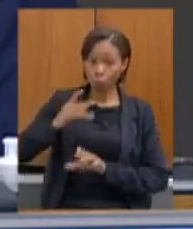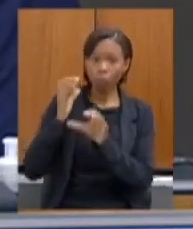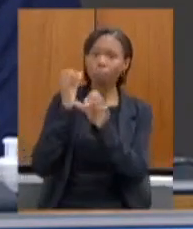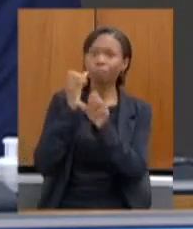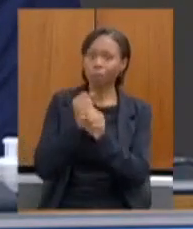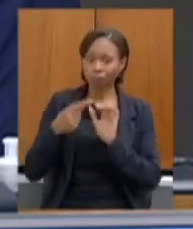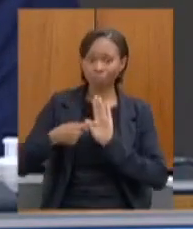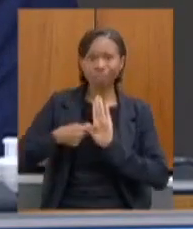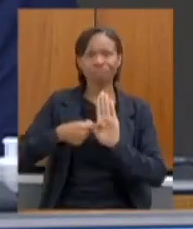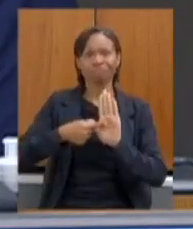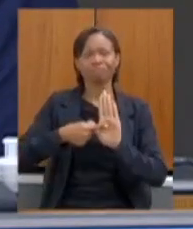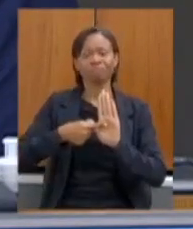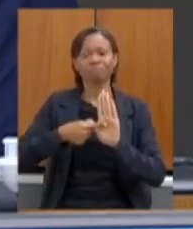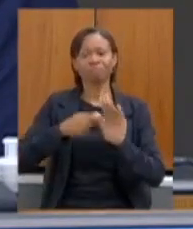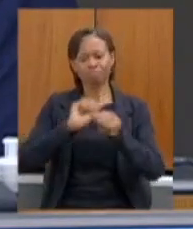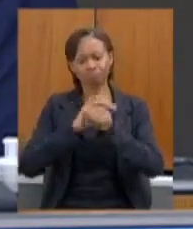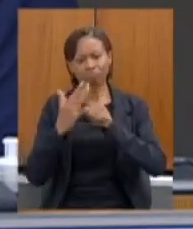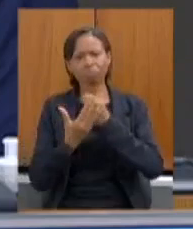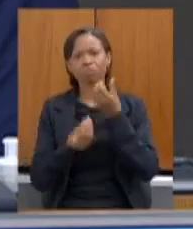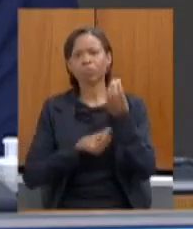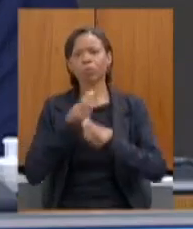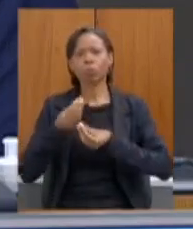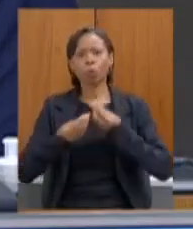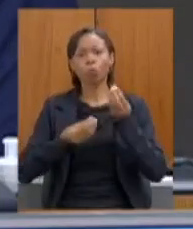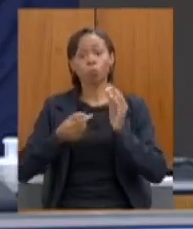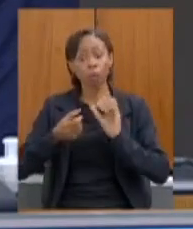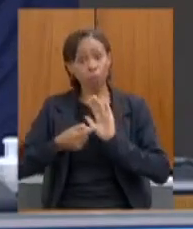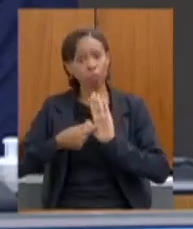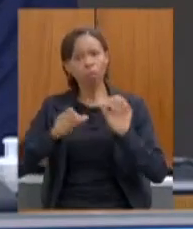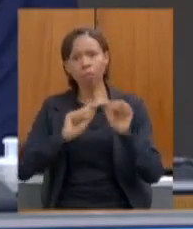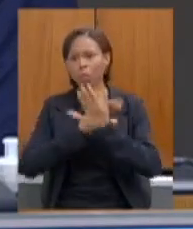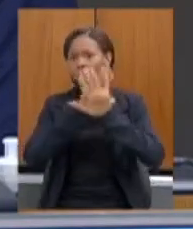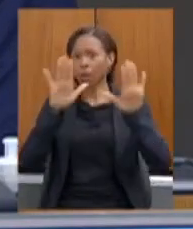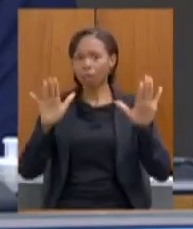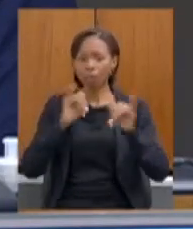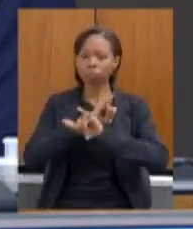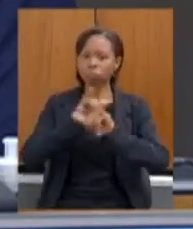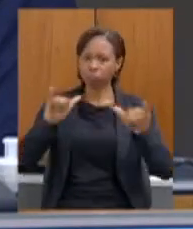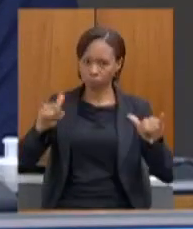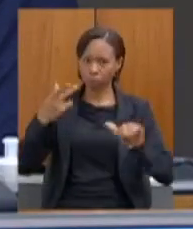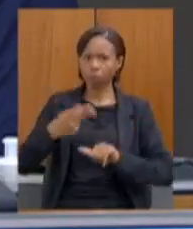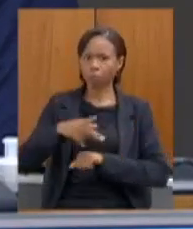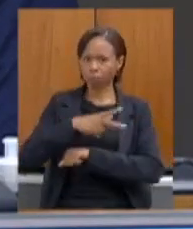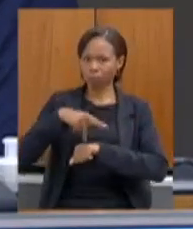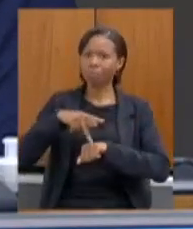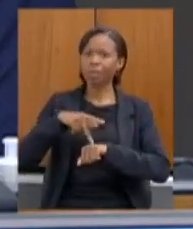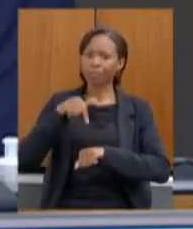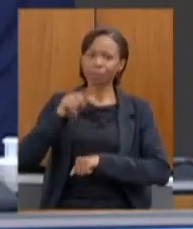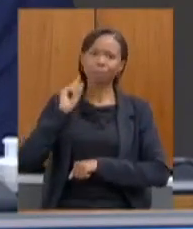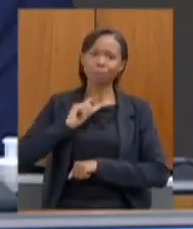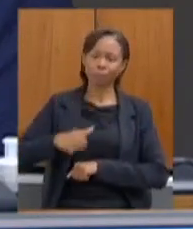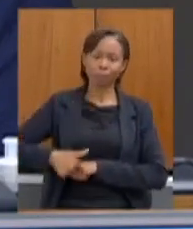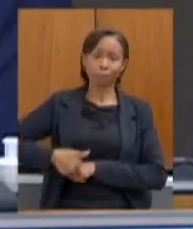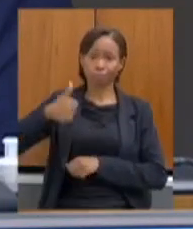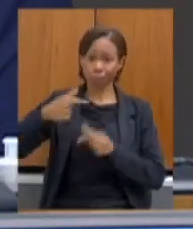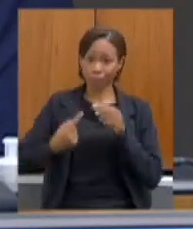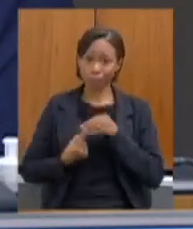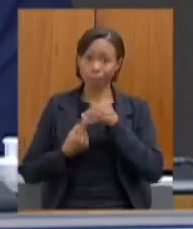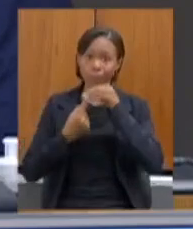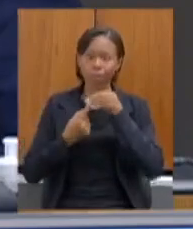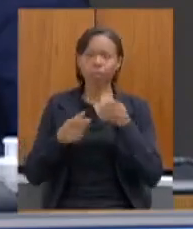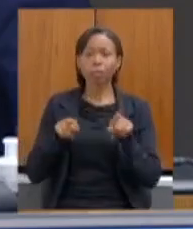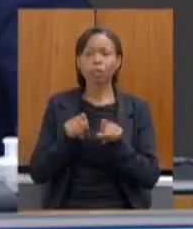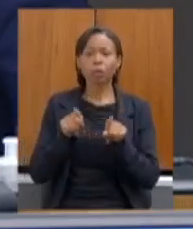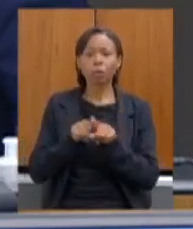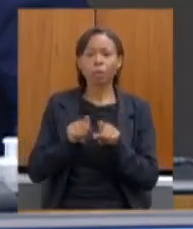como o Estado mais transparente no que tange a informações sobre a pandemia no nosso país. Além disso, fizemos a elaboração de protocolos clínicos